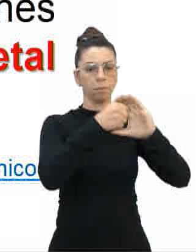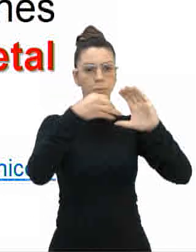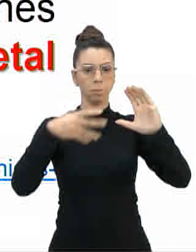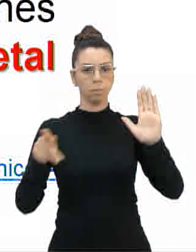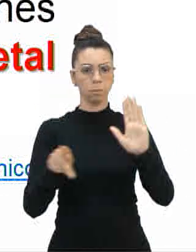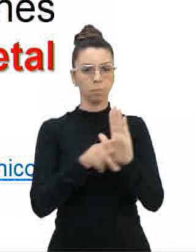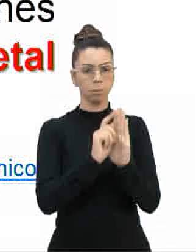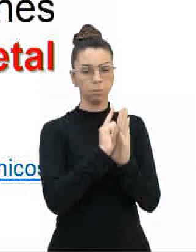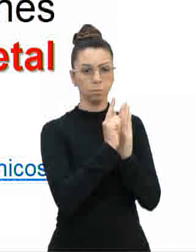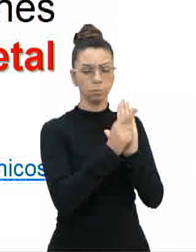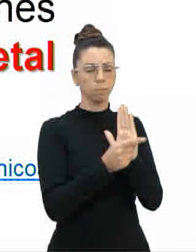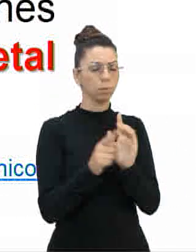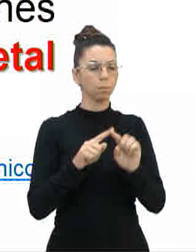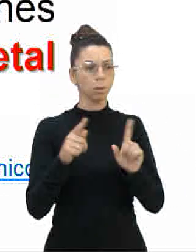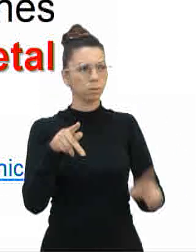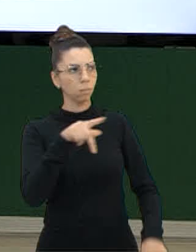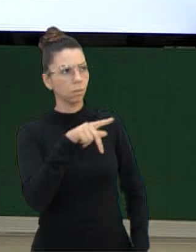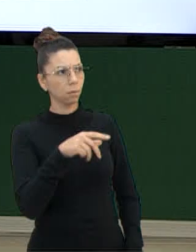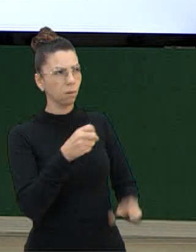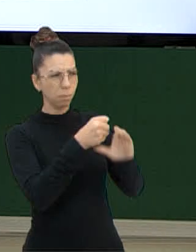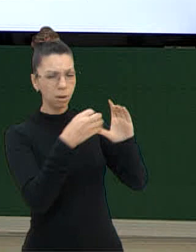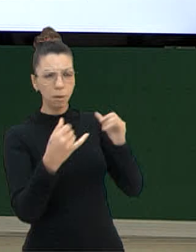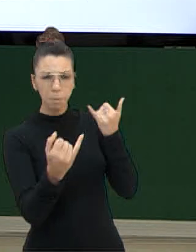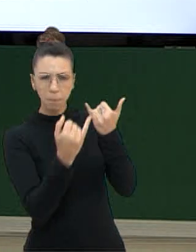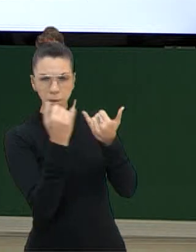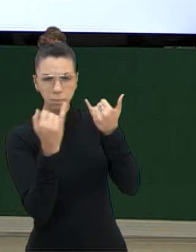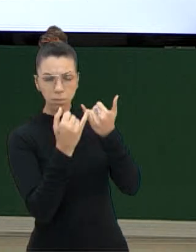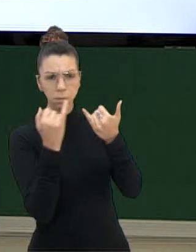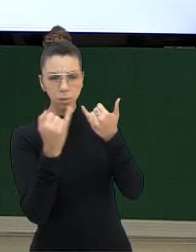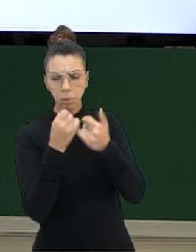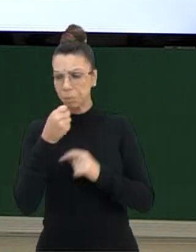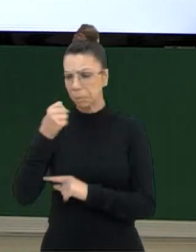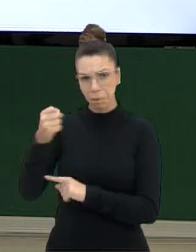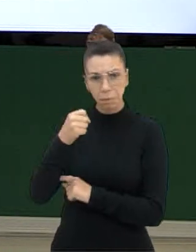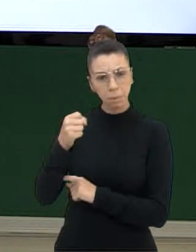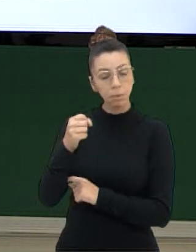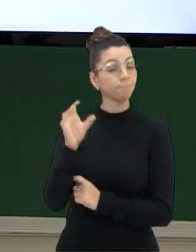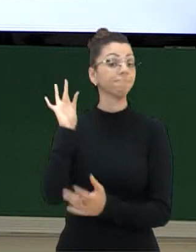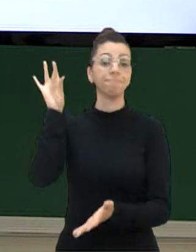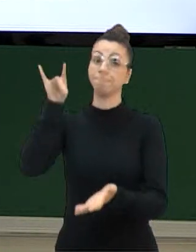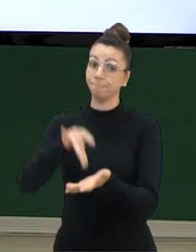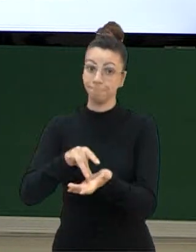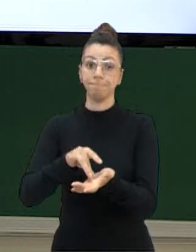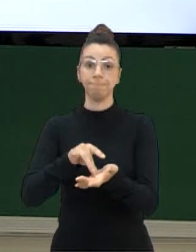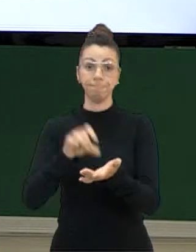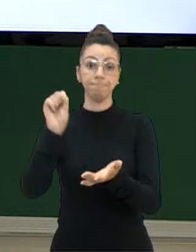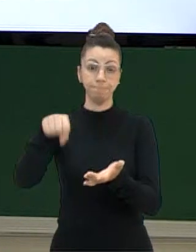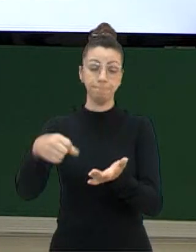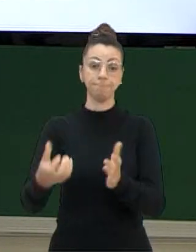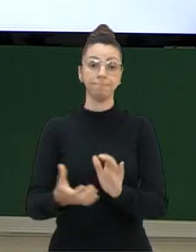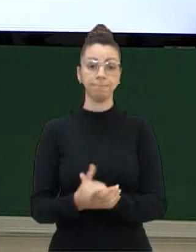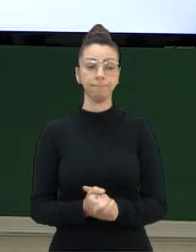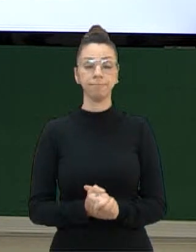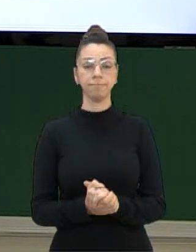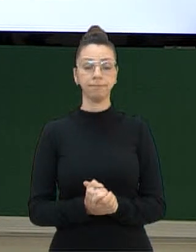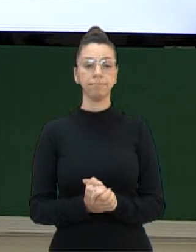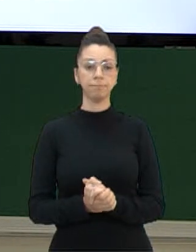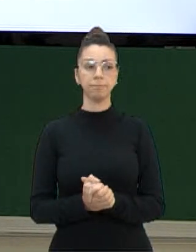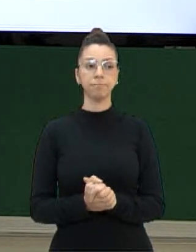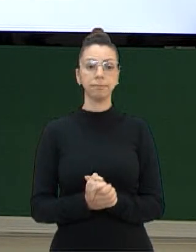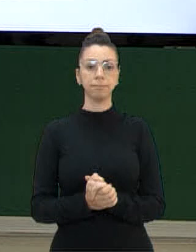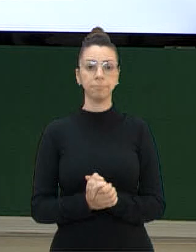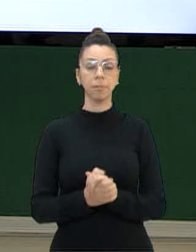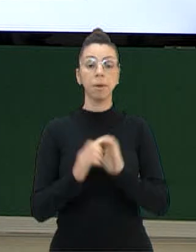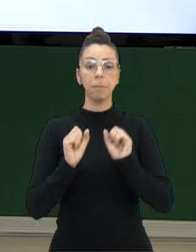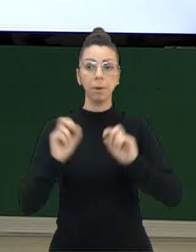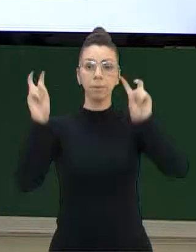gênero. Professor, mas são características semelhantes a uma notícia? Exatamente. Título, pode ter subtítulo, aparecer o